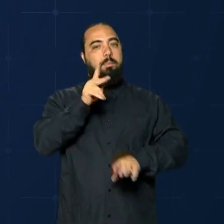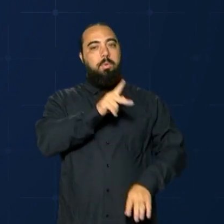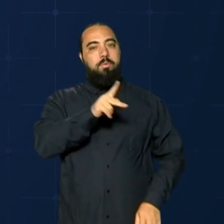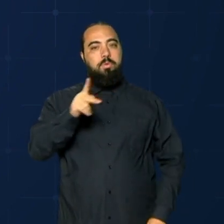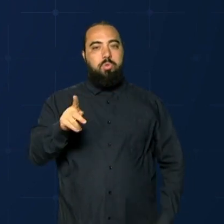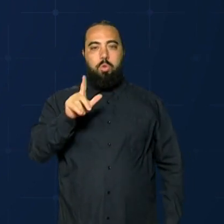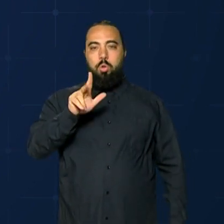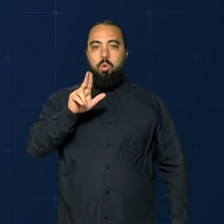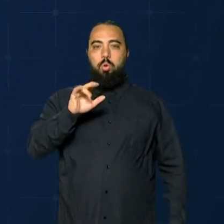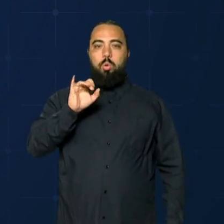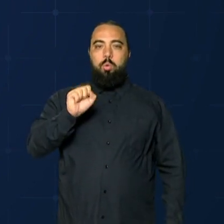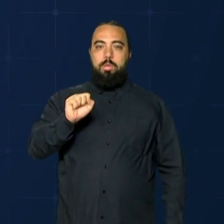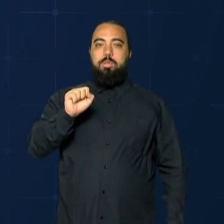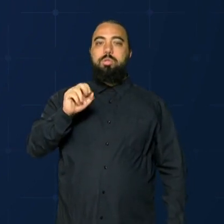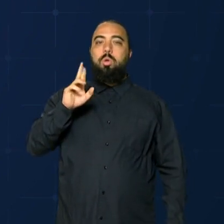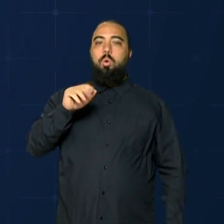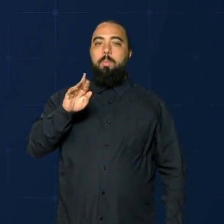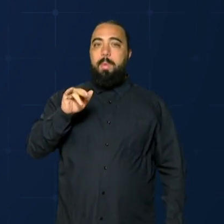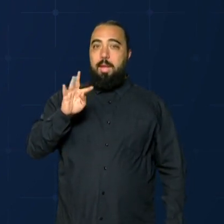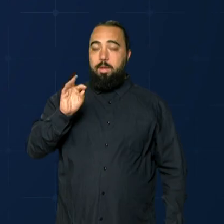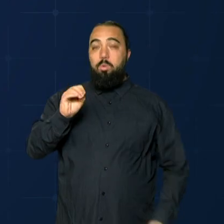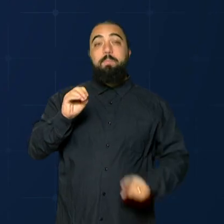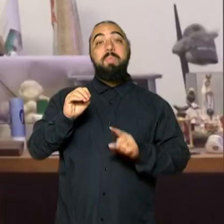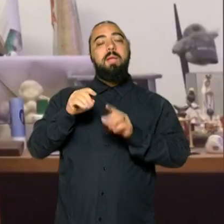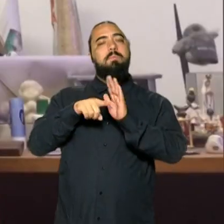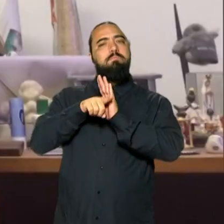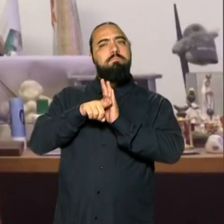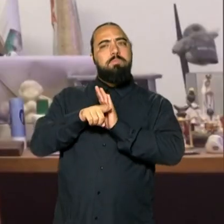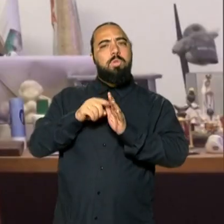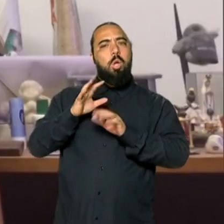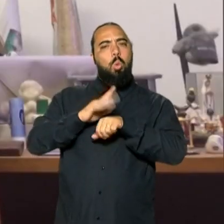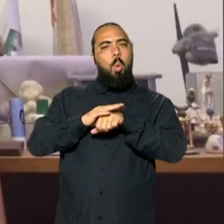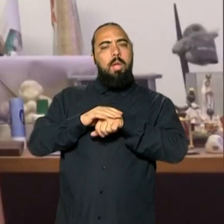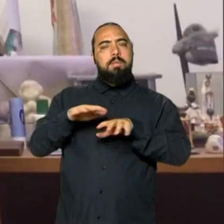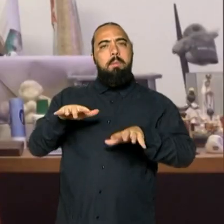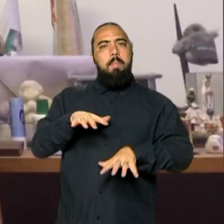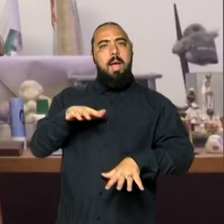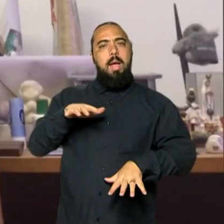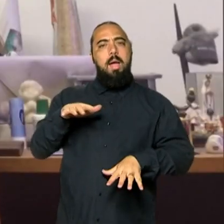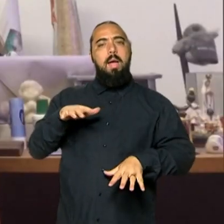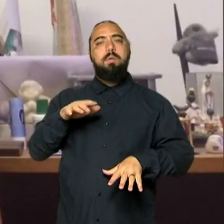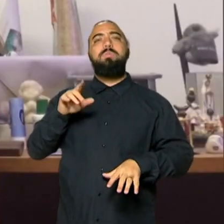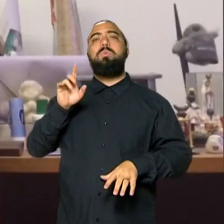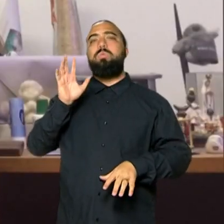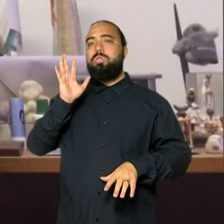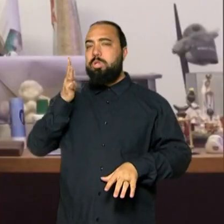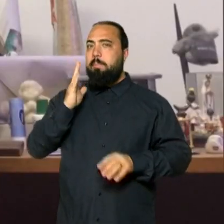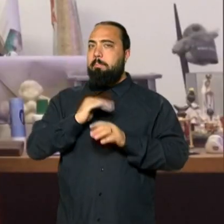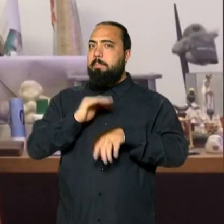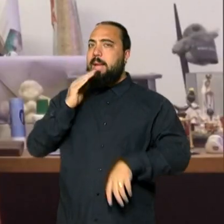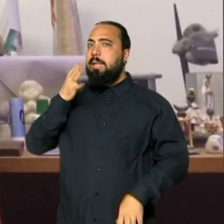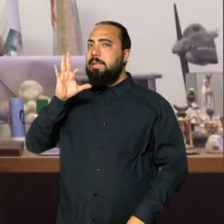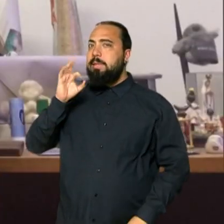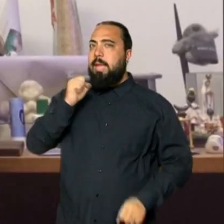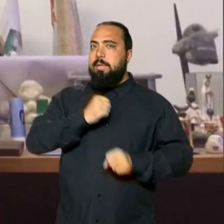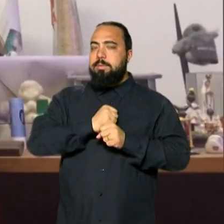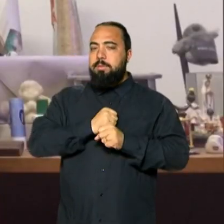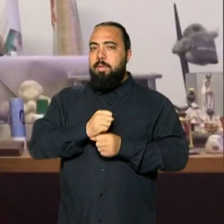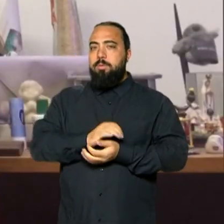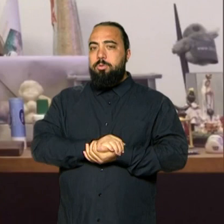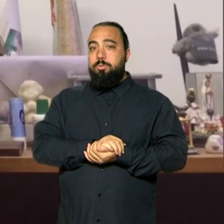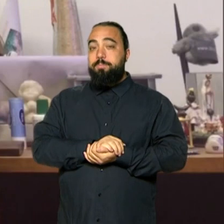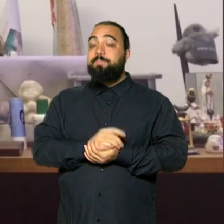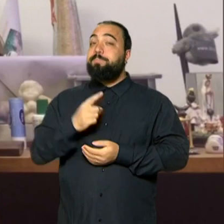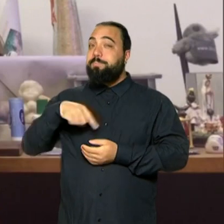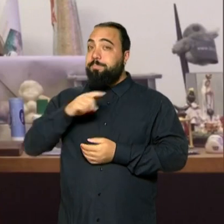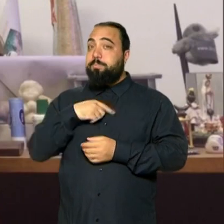que investiga a doença de Parkinson há mais de 10 anos. E na minha tese de doutorado, nós estamos estudando a doença de